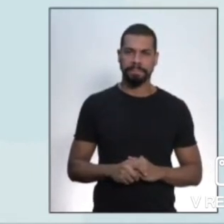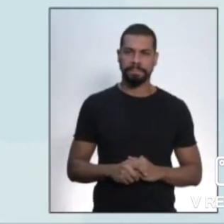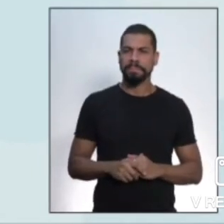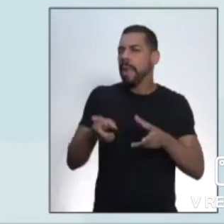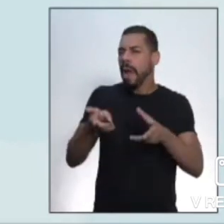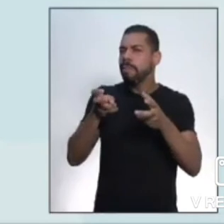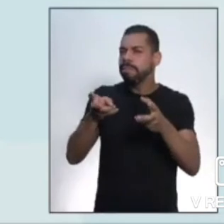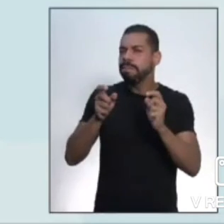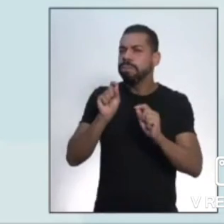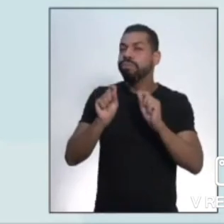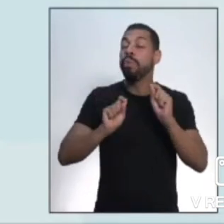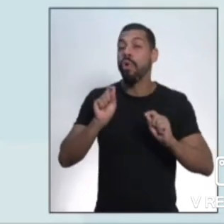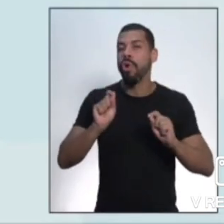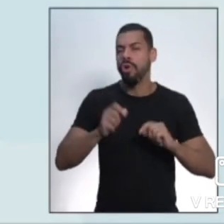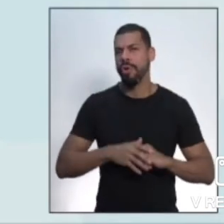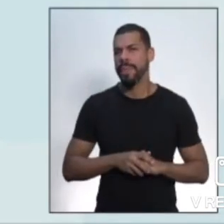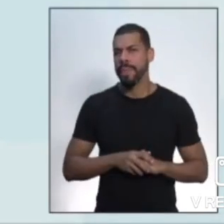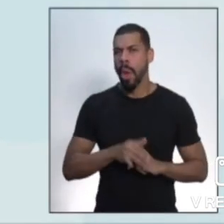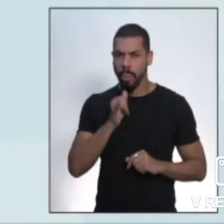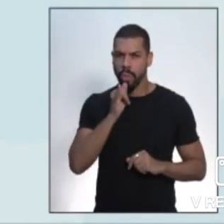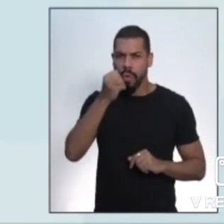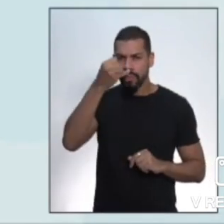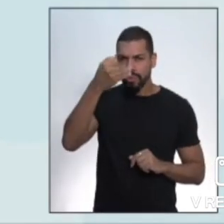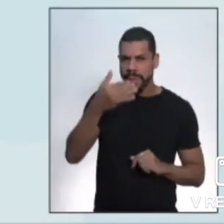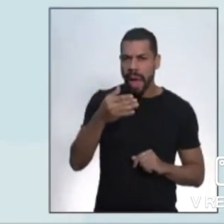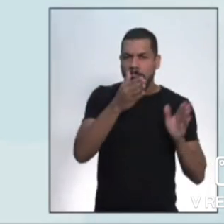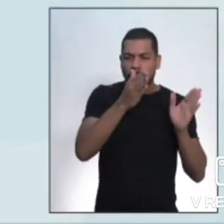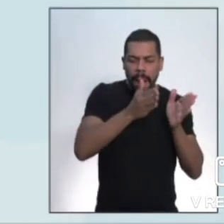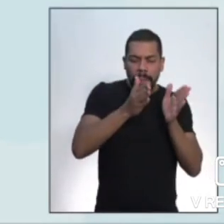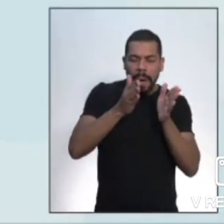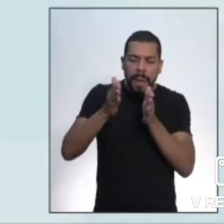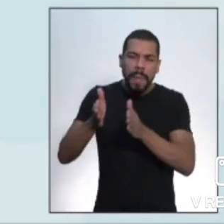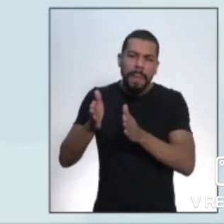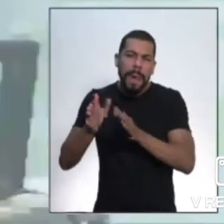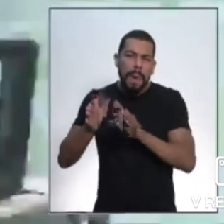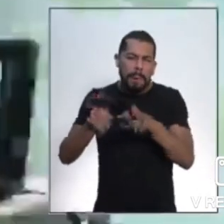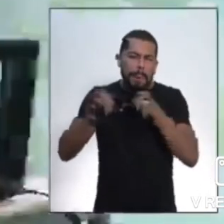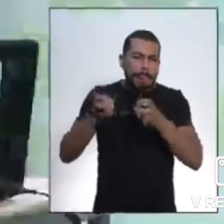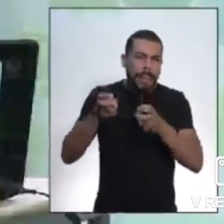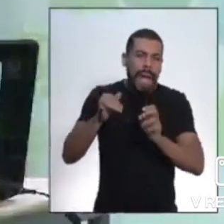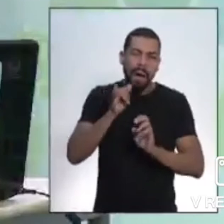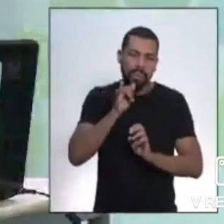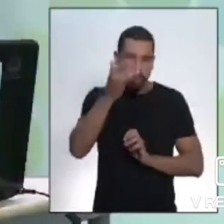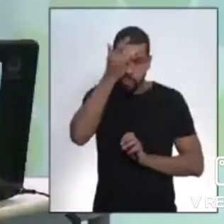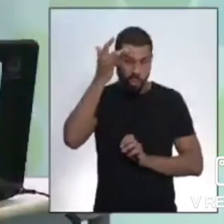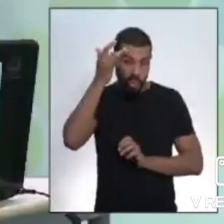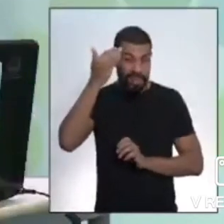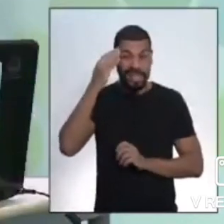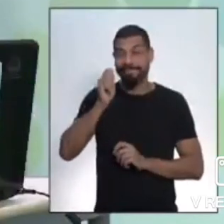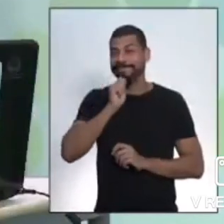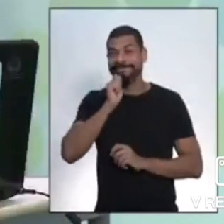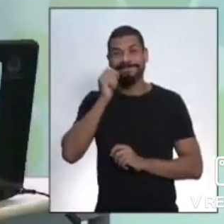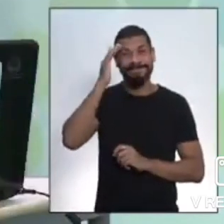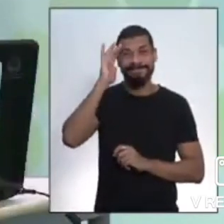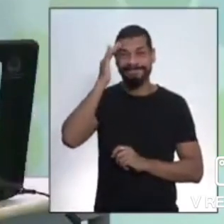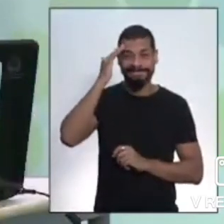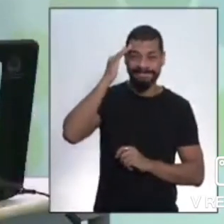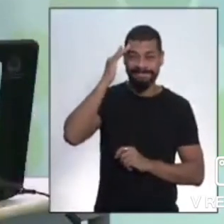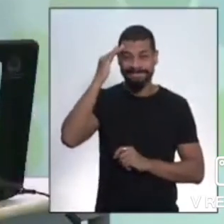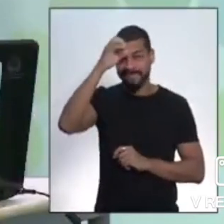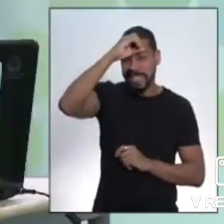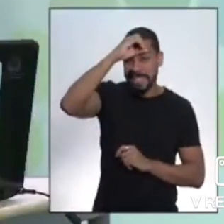Reparem no seguinte, eu vou fazer passo a passo com vocês, mas quem não conseguiu entender até agora na aula,